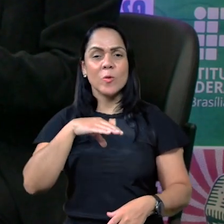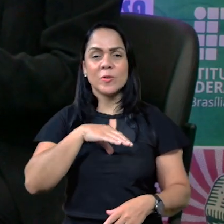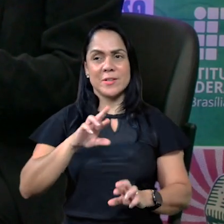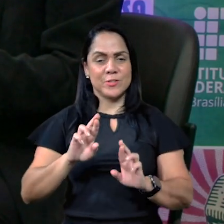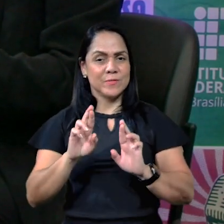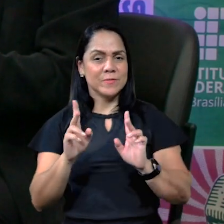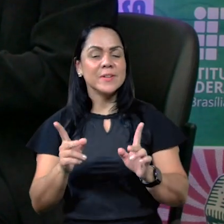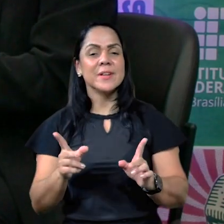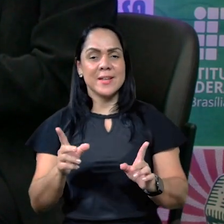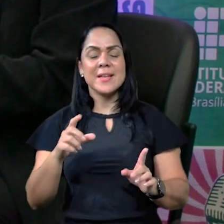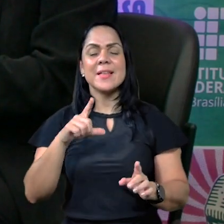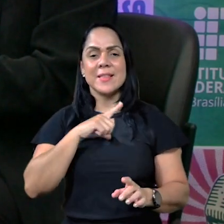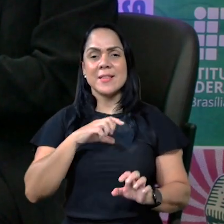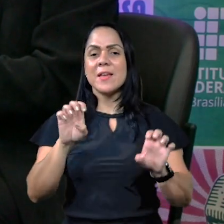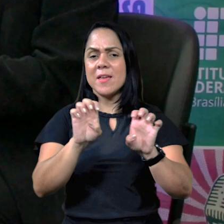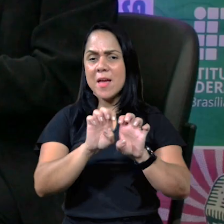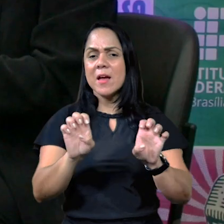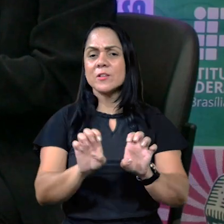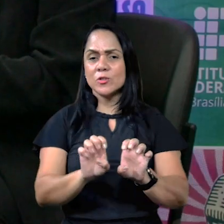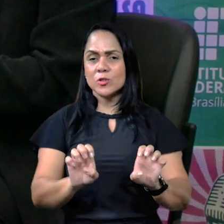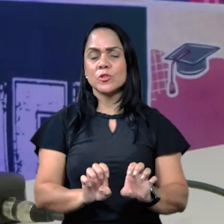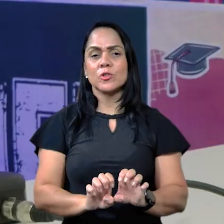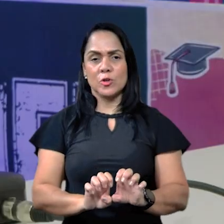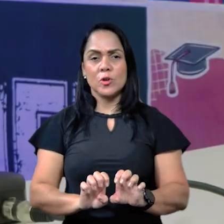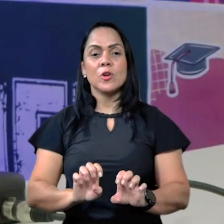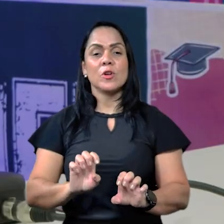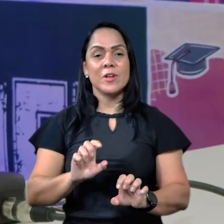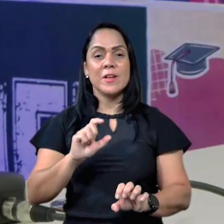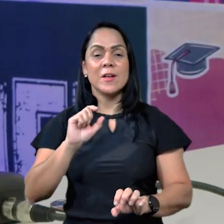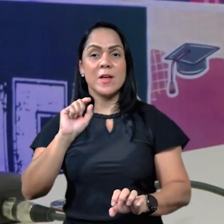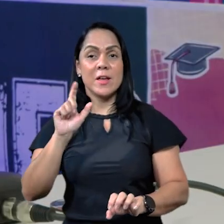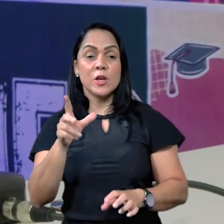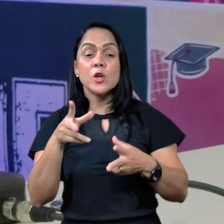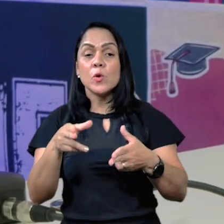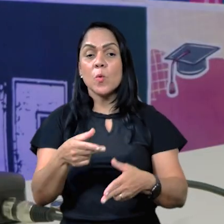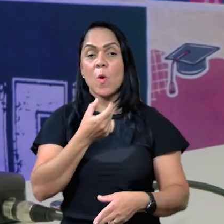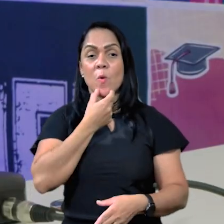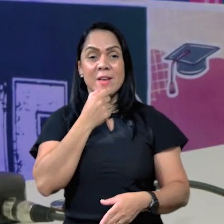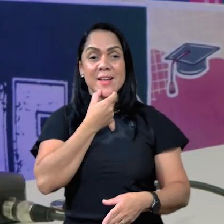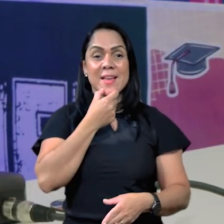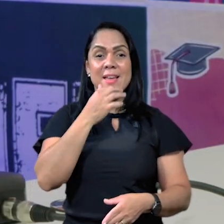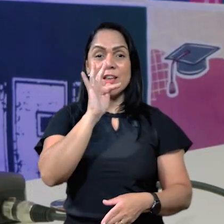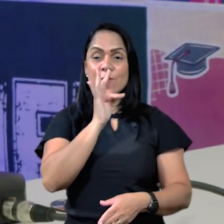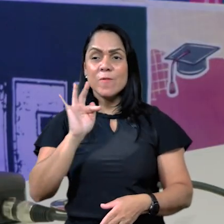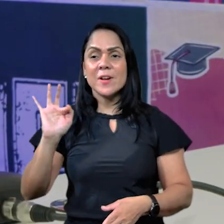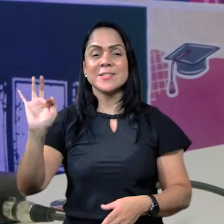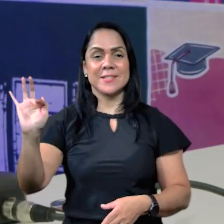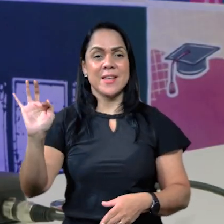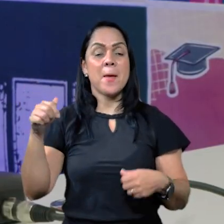é outra língua. Tem toda a sua estrutura. É outra língua. É como inglês, francês. Você tem que